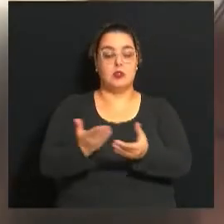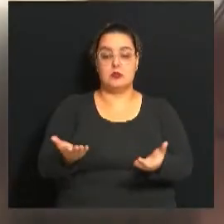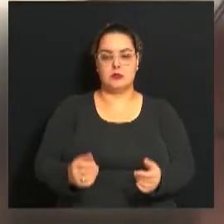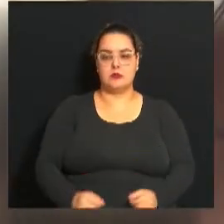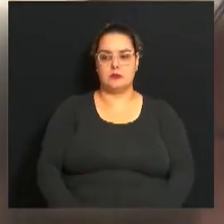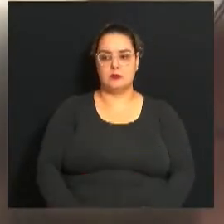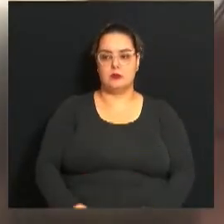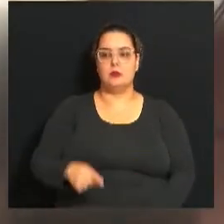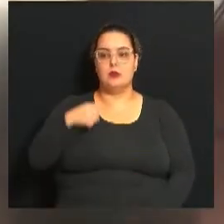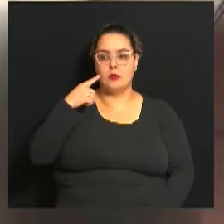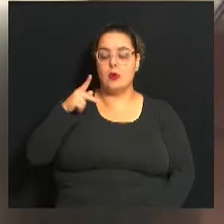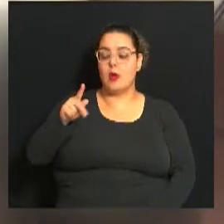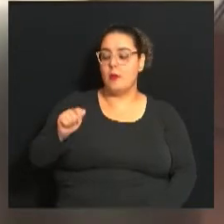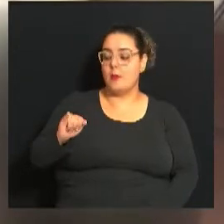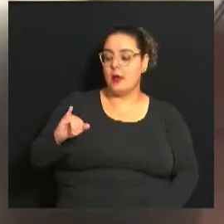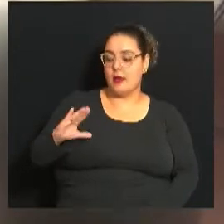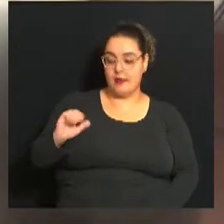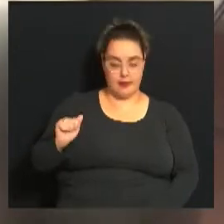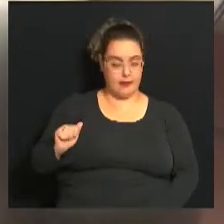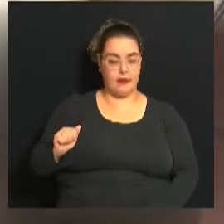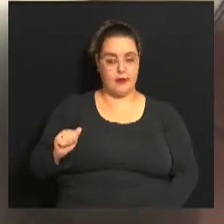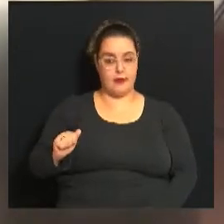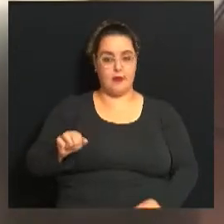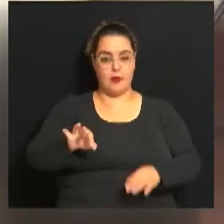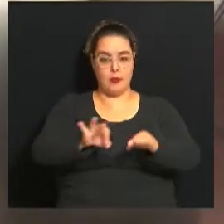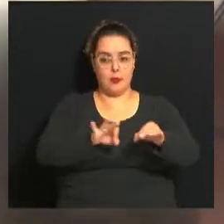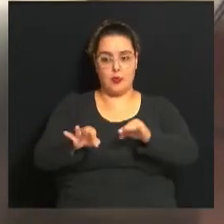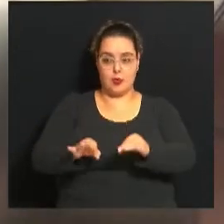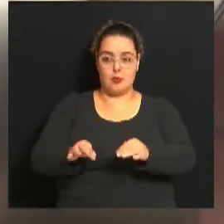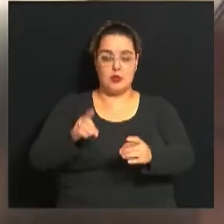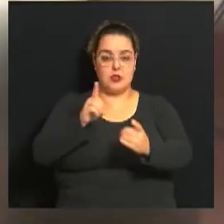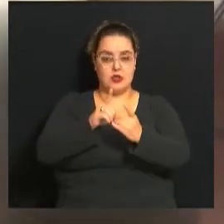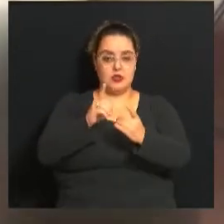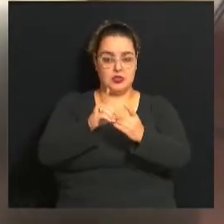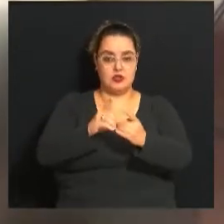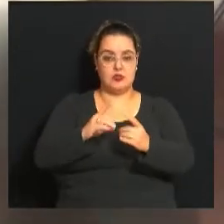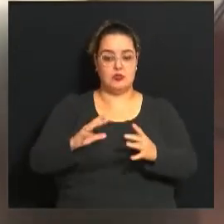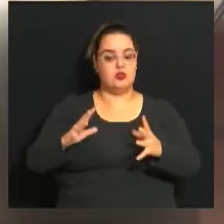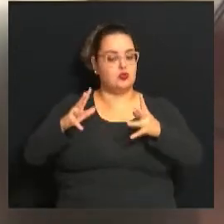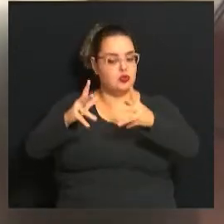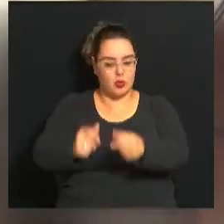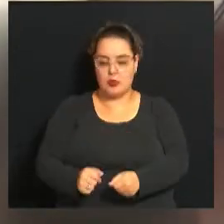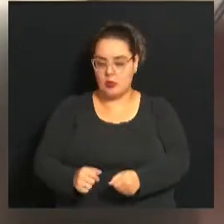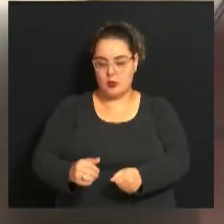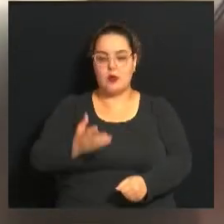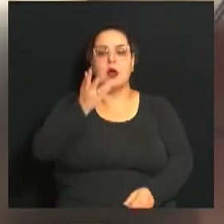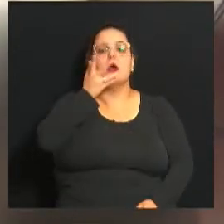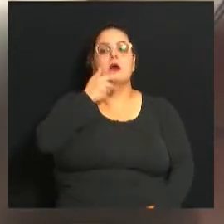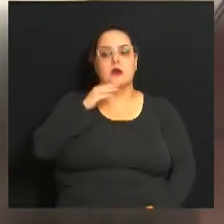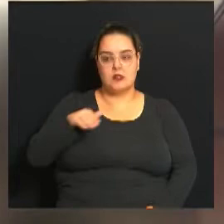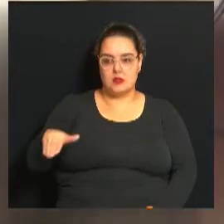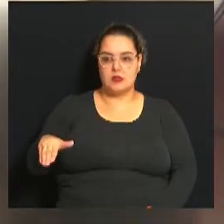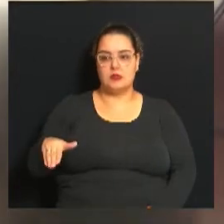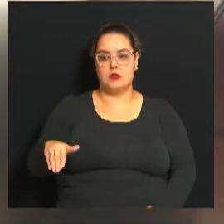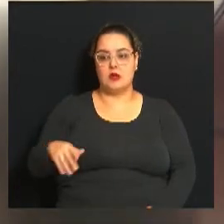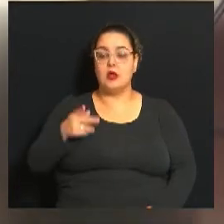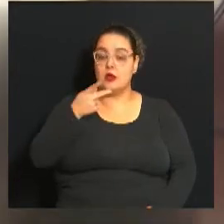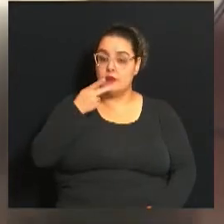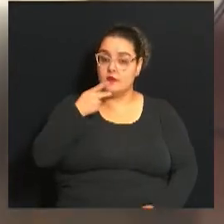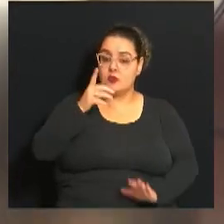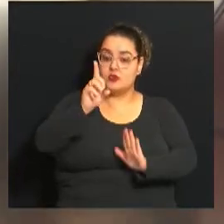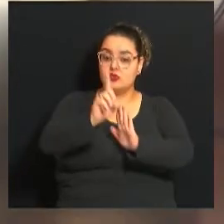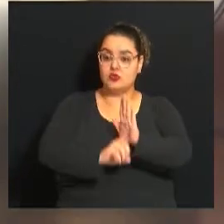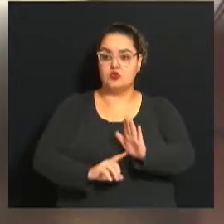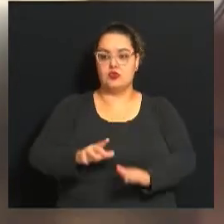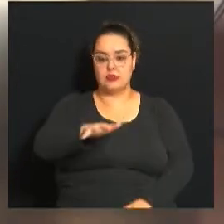PAICA, Programa de Atenção Integral à Criança e ao Adolescente em Campinas, falou dos direitos desse público. Eu,